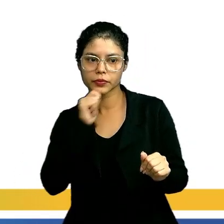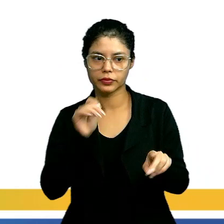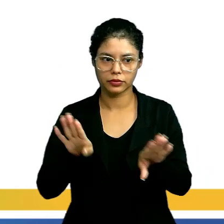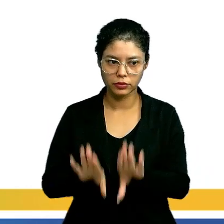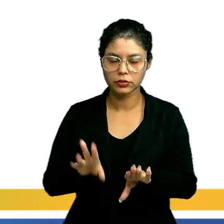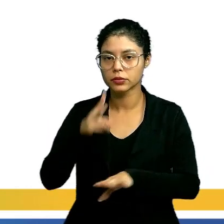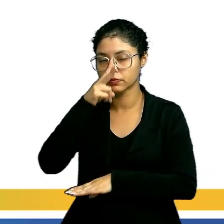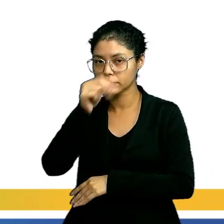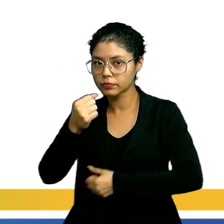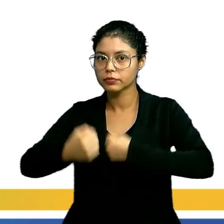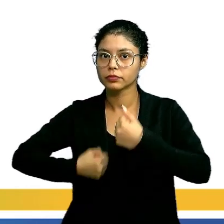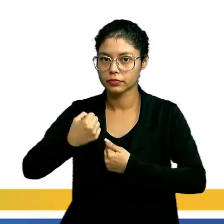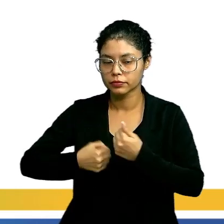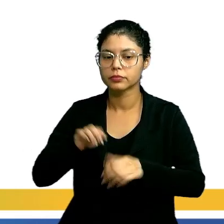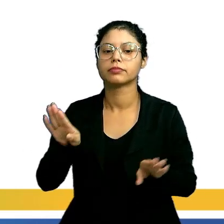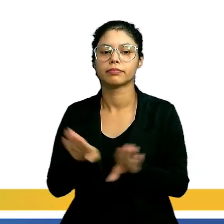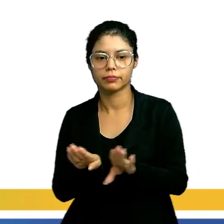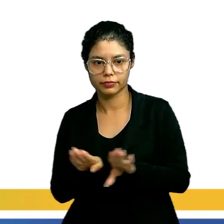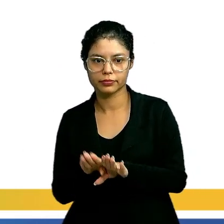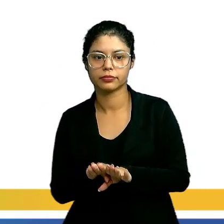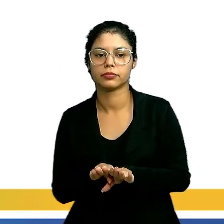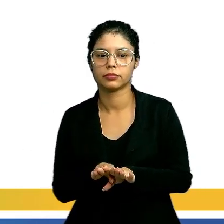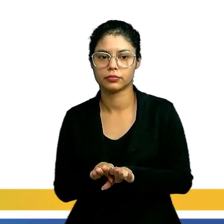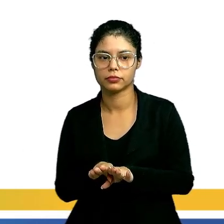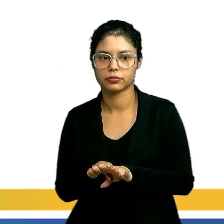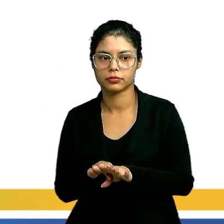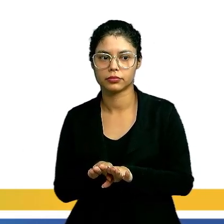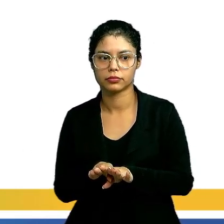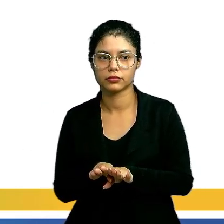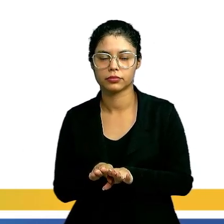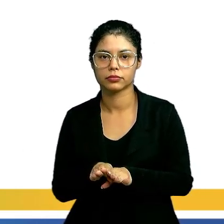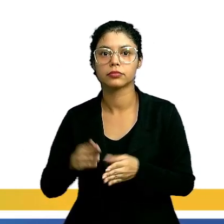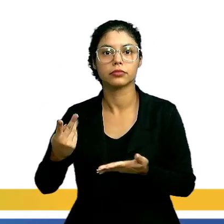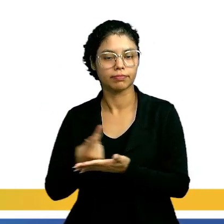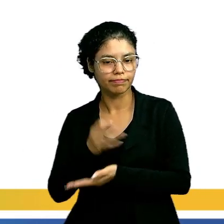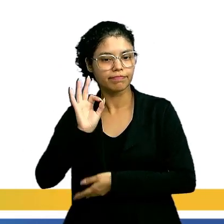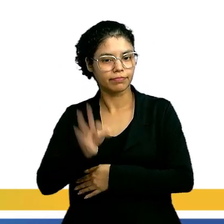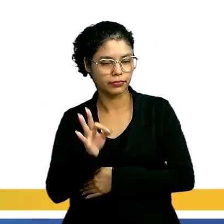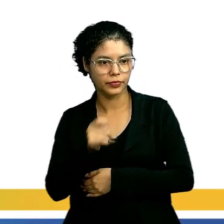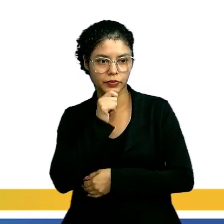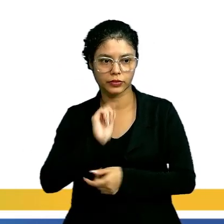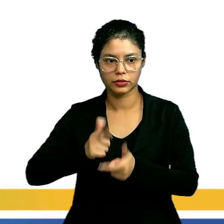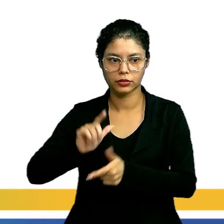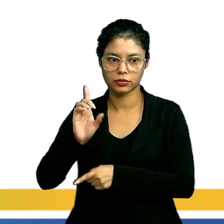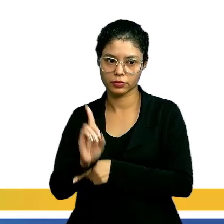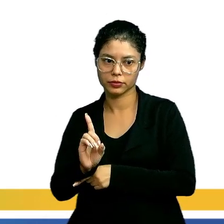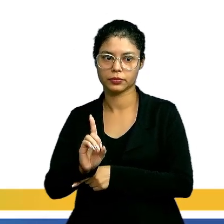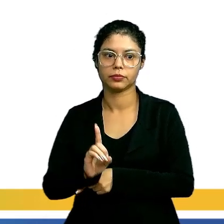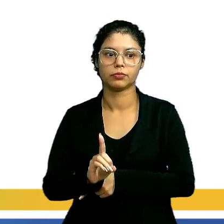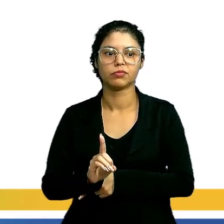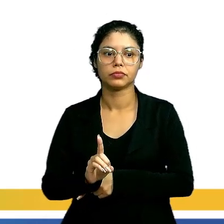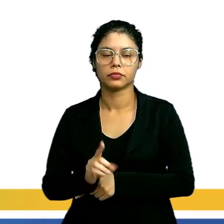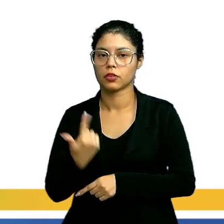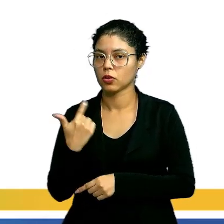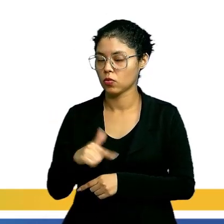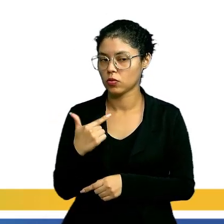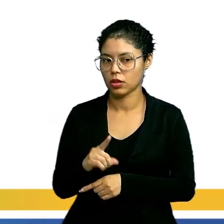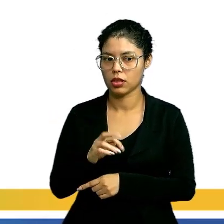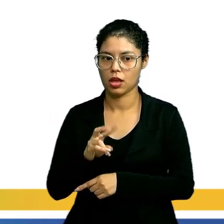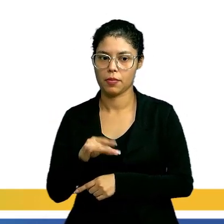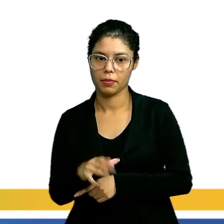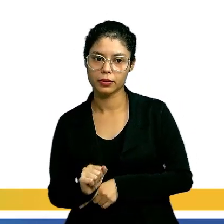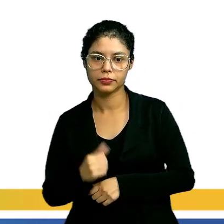forma, já que há uma força de atrito, essa letra C também seria o enunciado correto. Letra D, atrito estático, sem